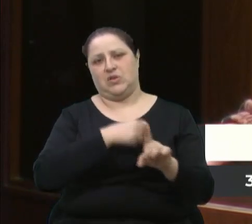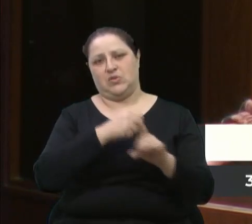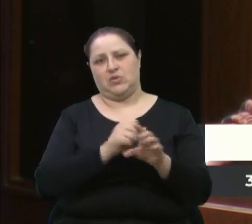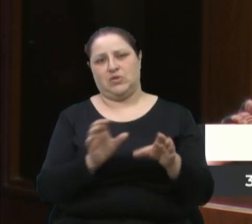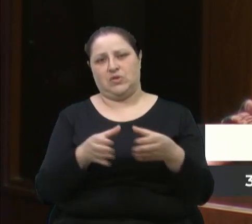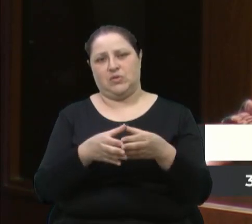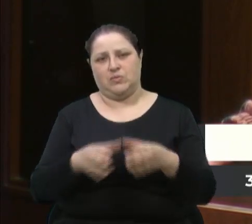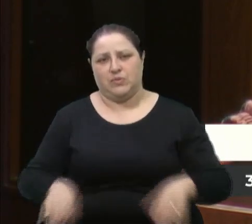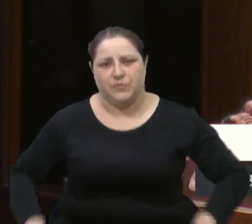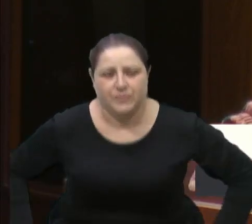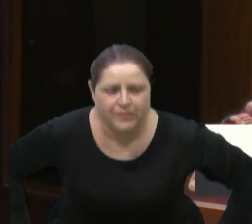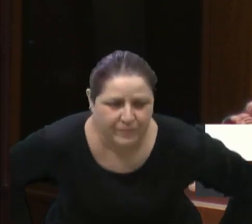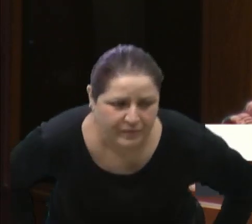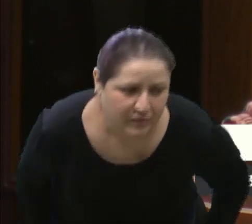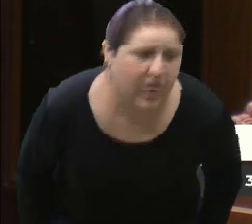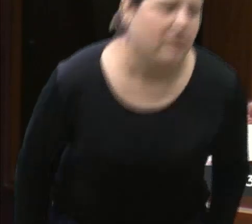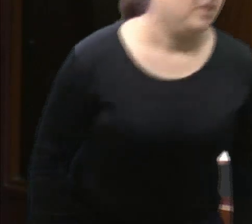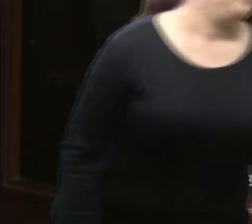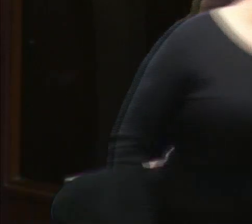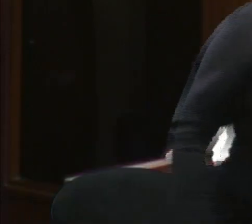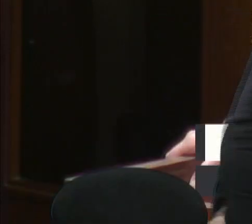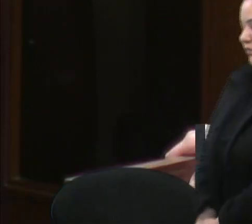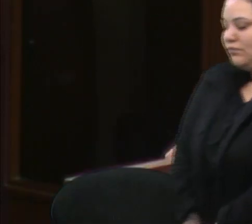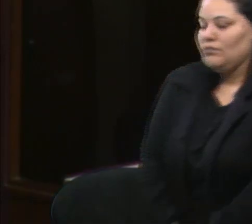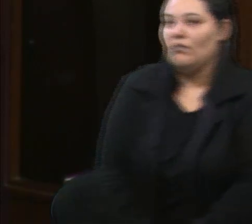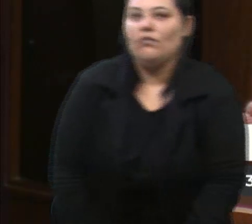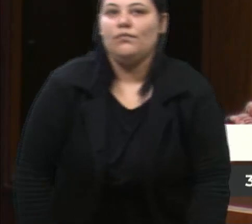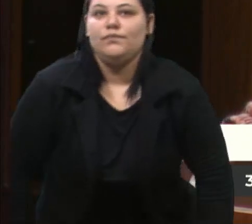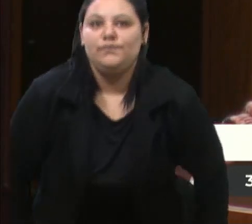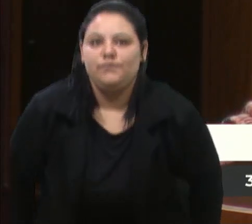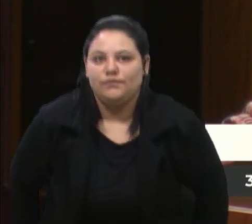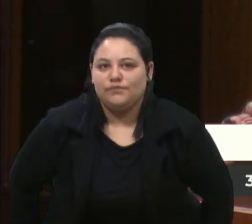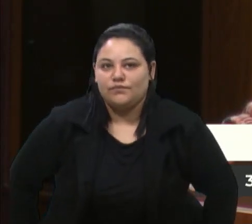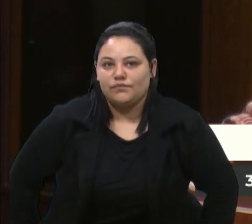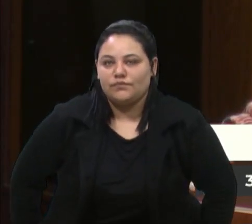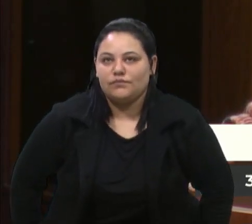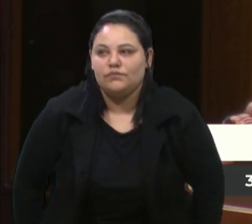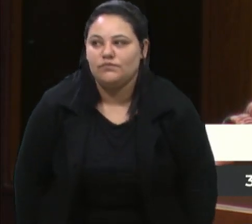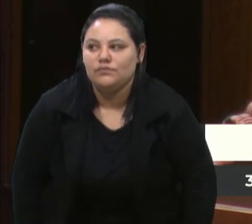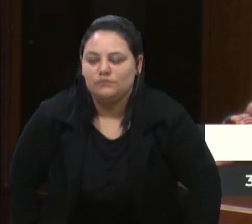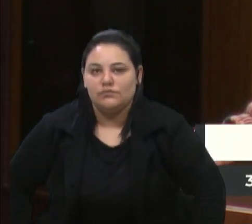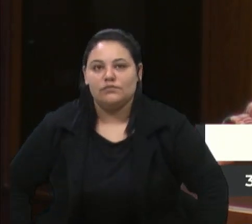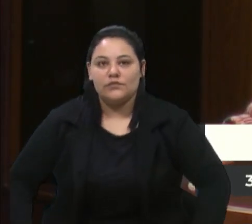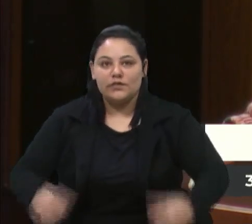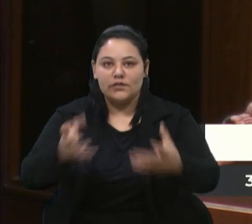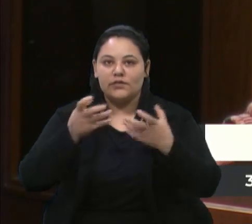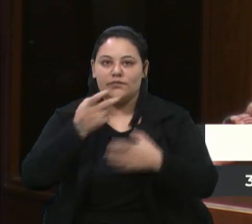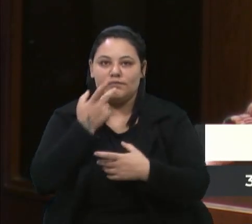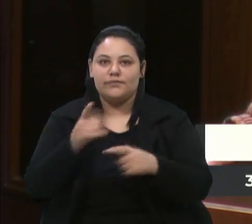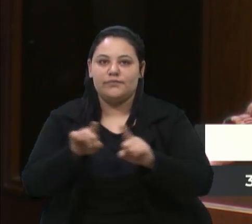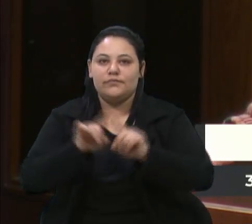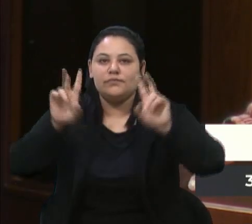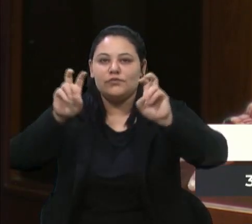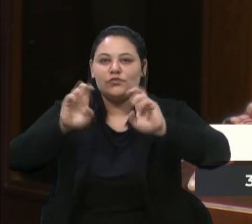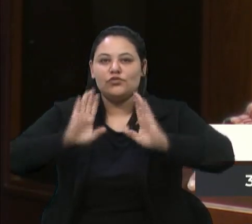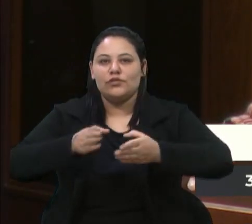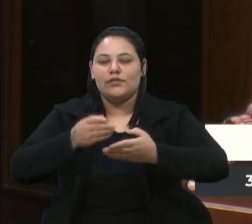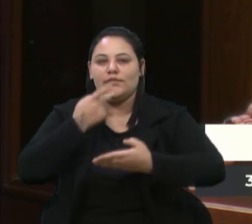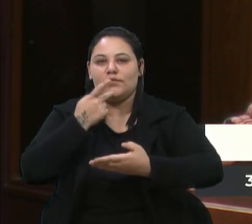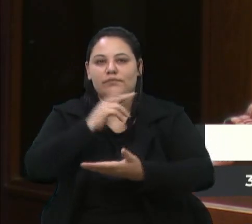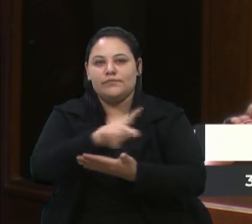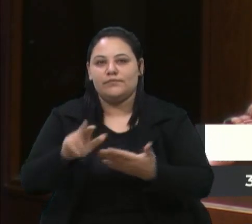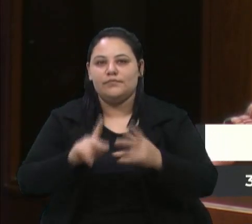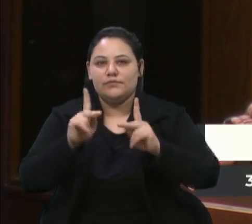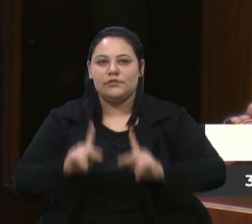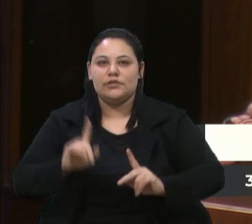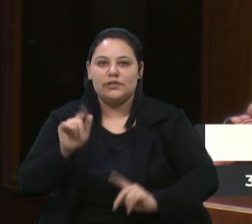coletiva. Quero, então, falar de um assunto que já foi trazido por diversos colegas, que é a